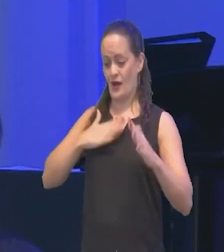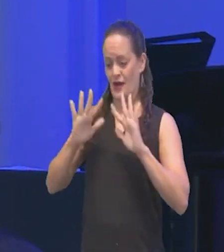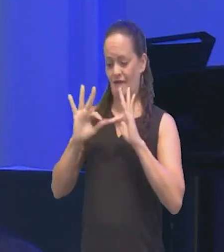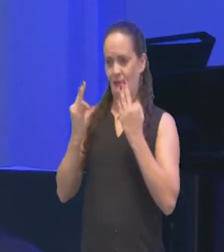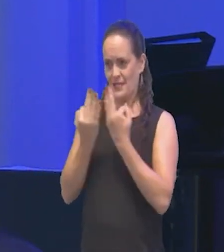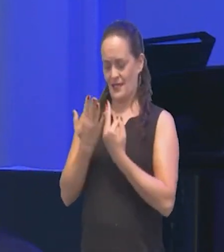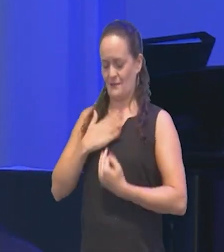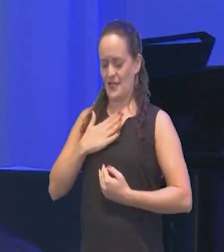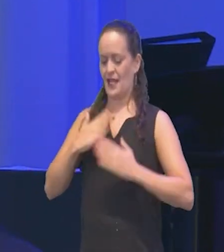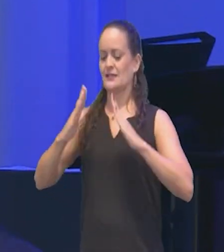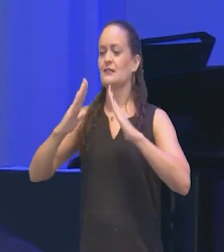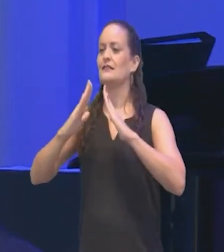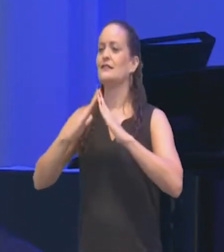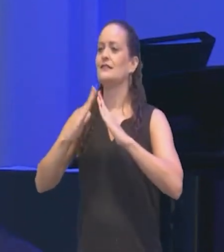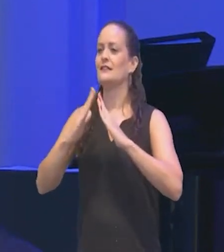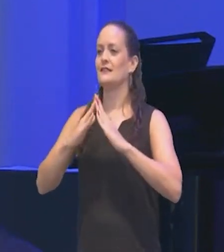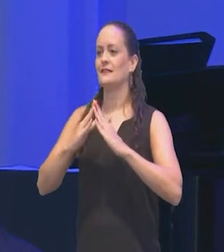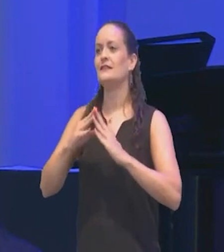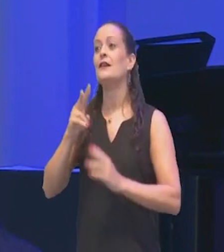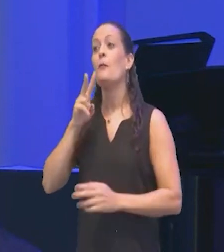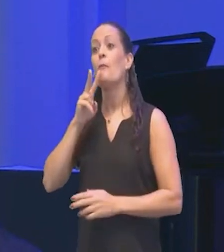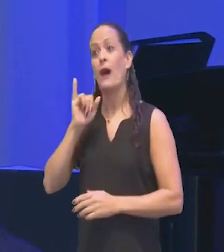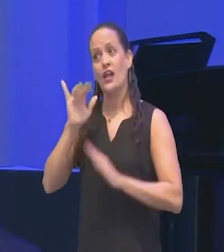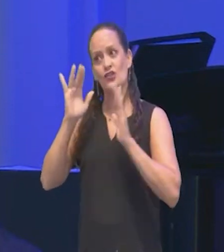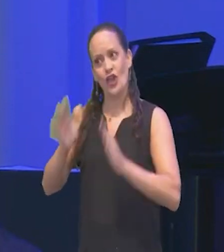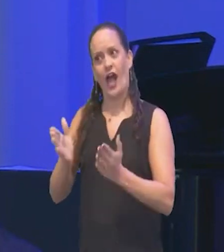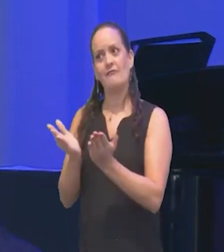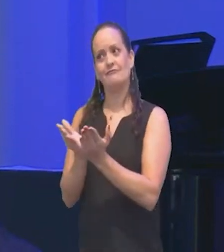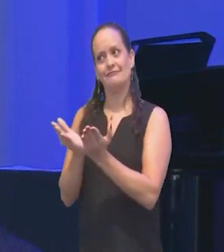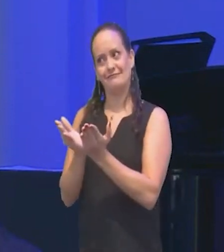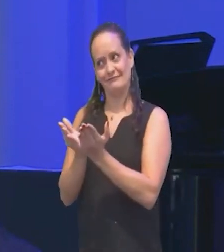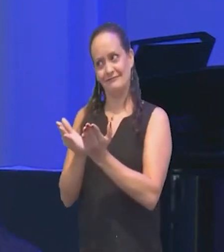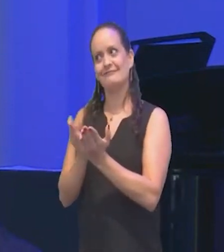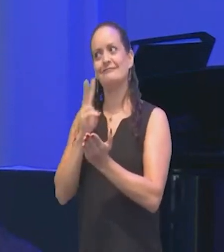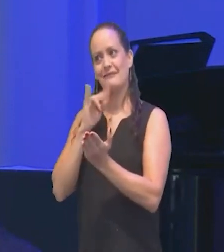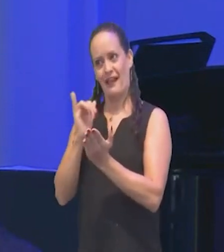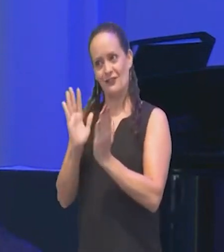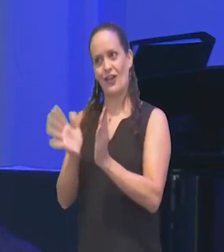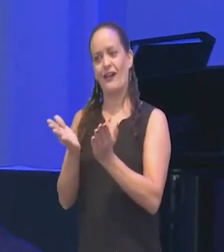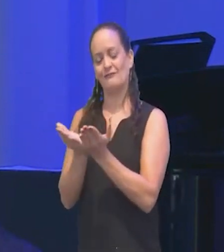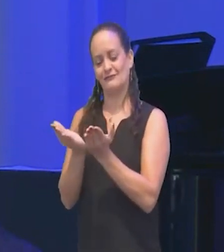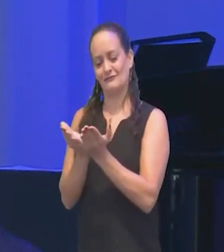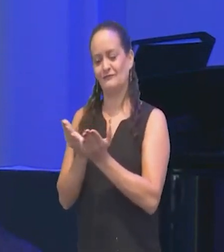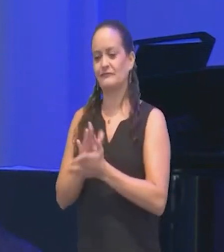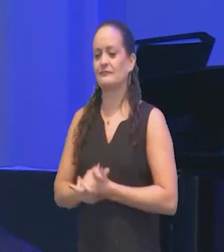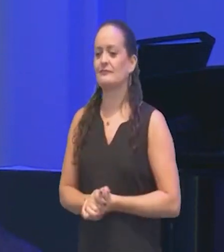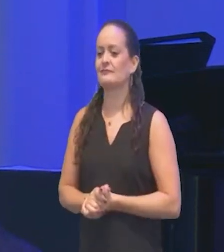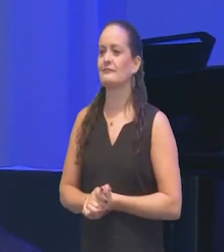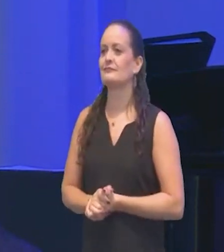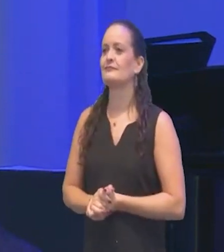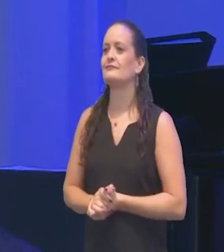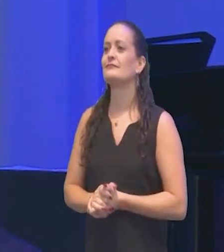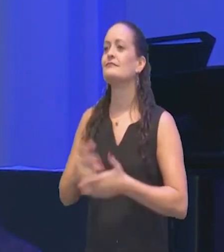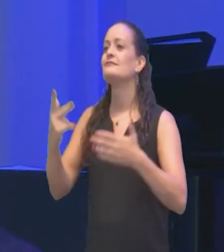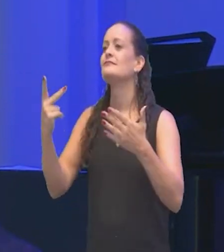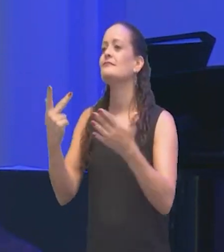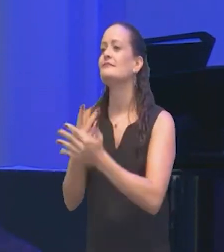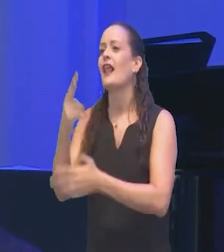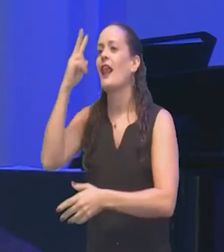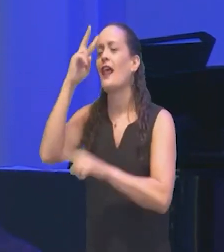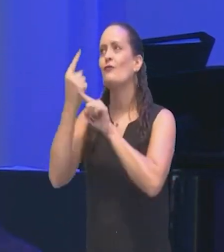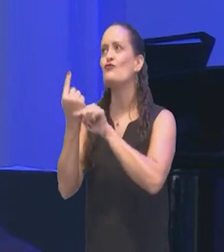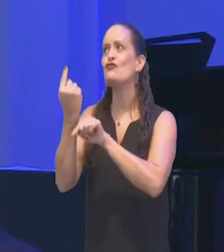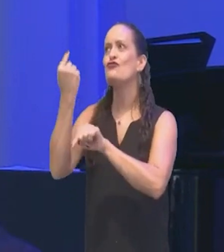doméstico, agora com o papai crente já, mas ali fazendo o culto doméstico, bateu na gente uma lembrança daqueles